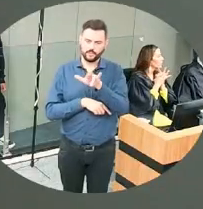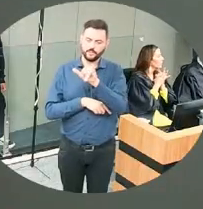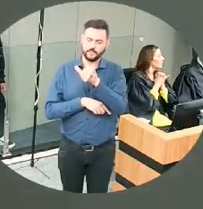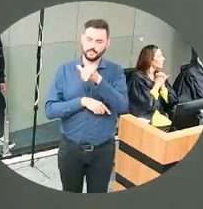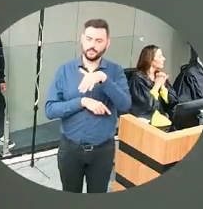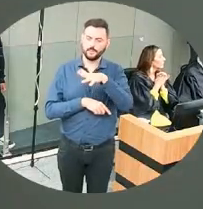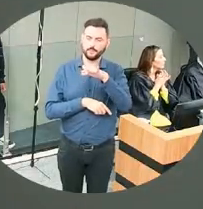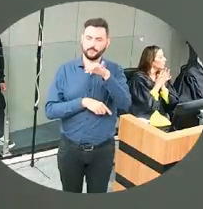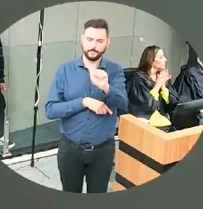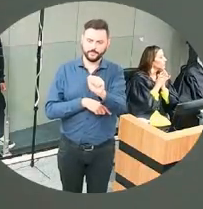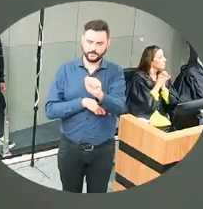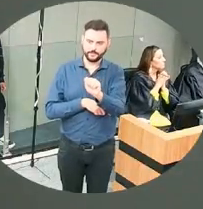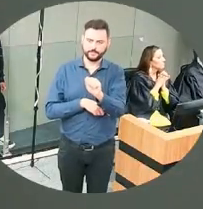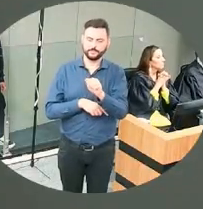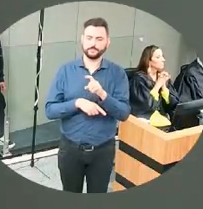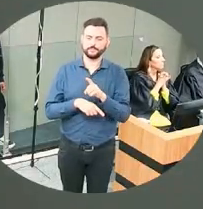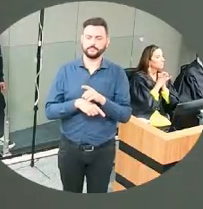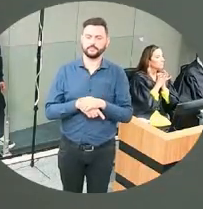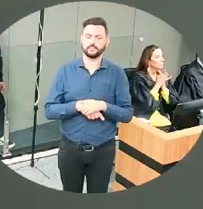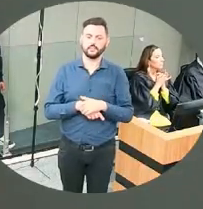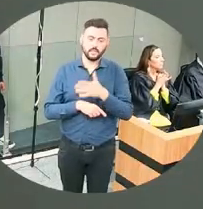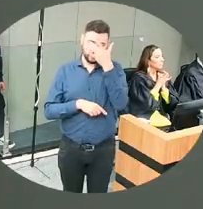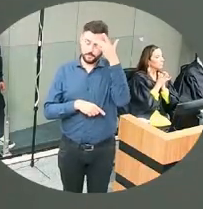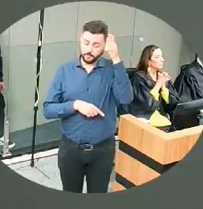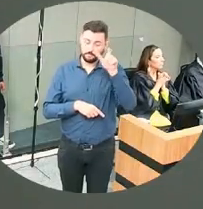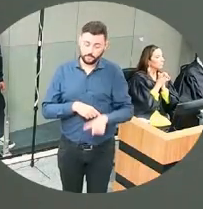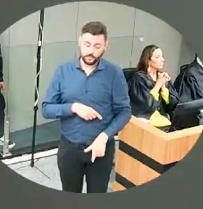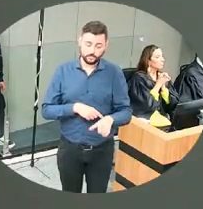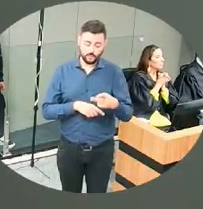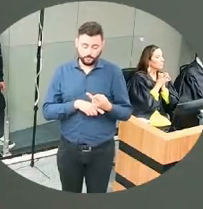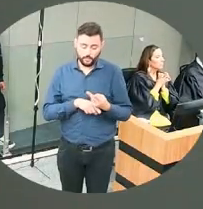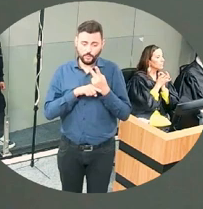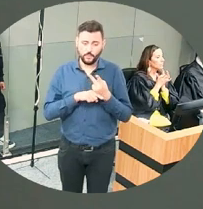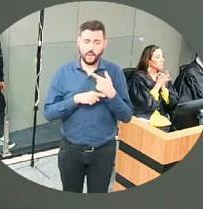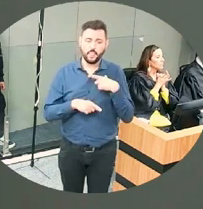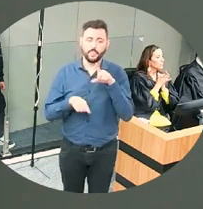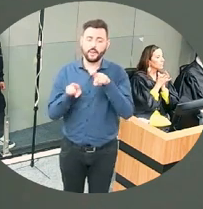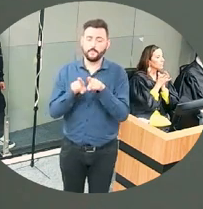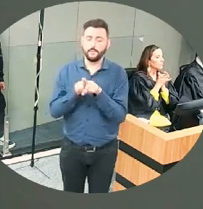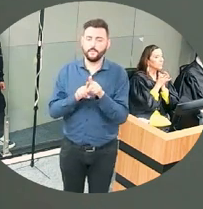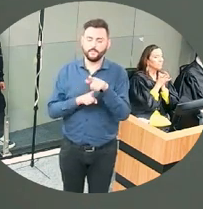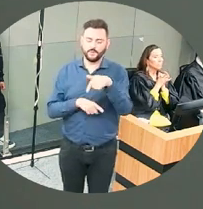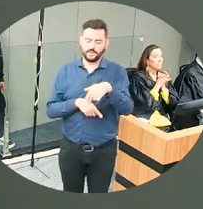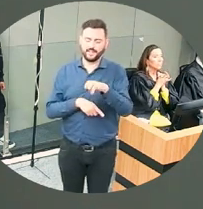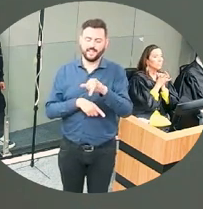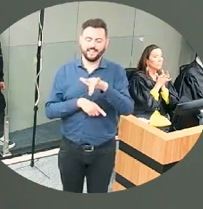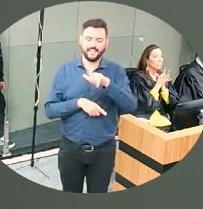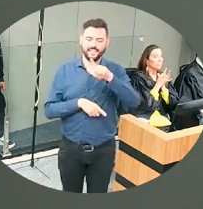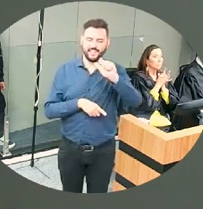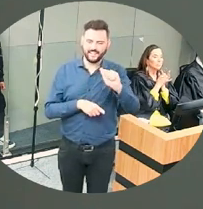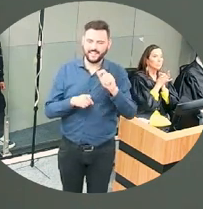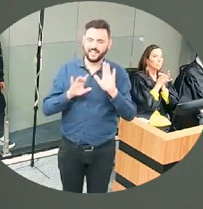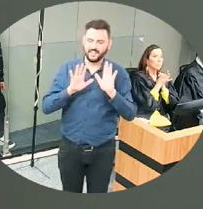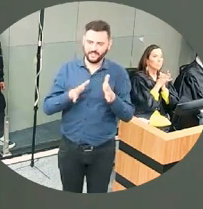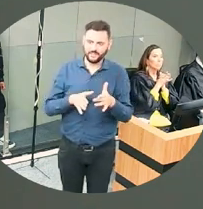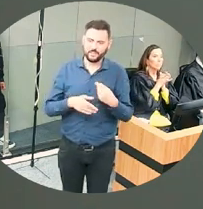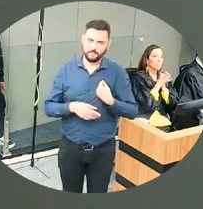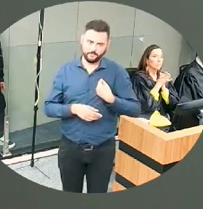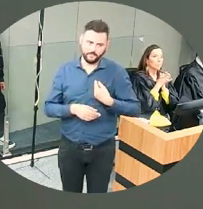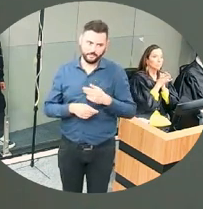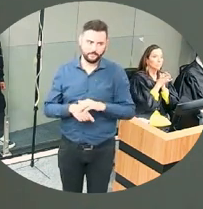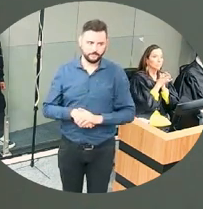Ilma vinha Senhora procuradora do Estado de Santa Catarina dout Keila de Araújo Duarte